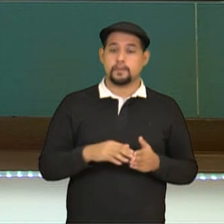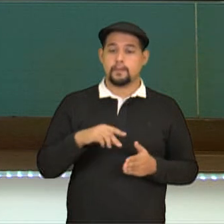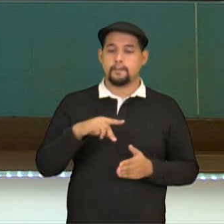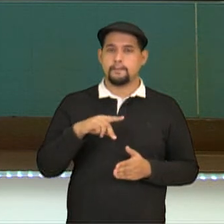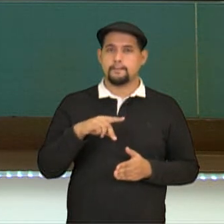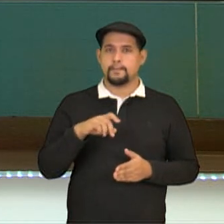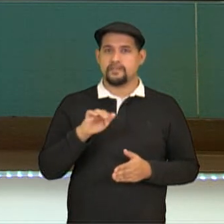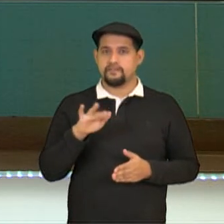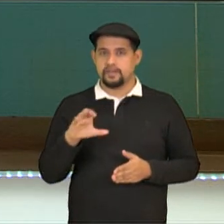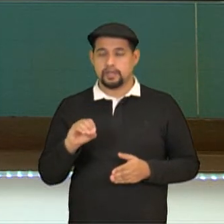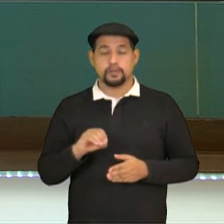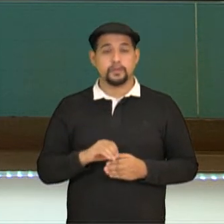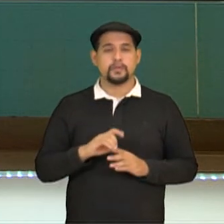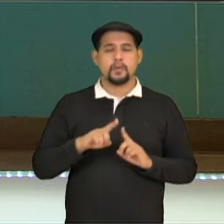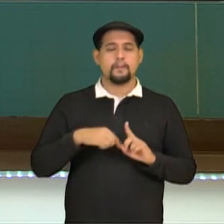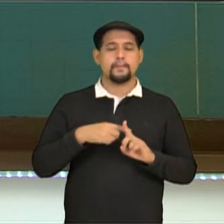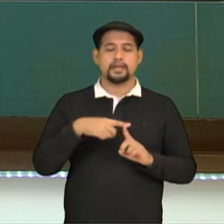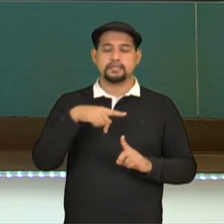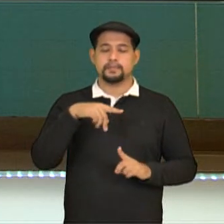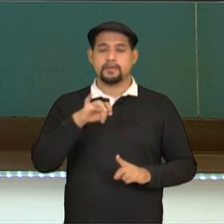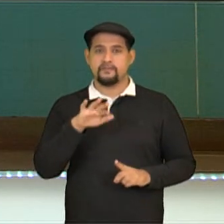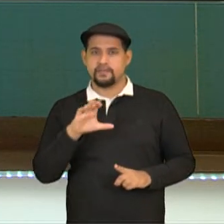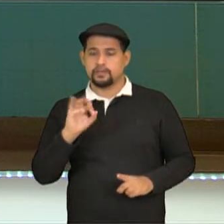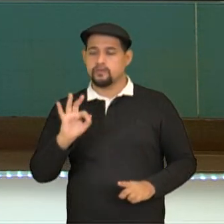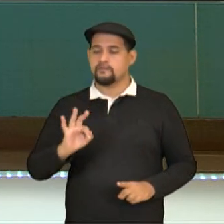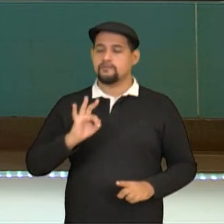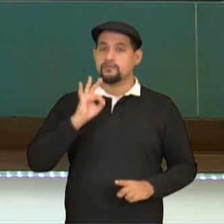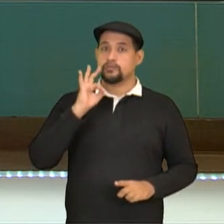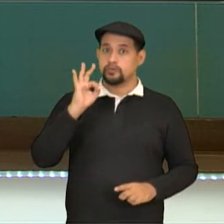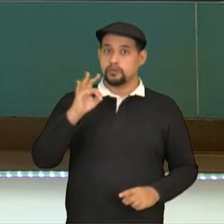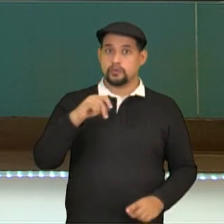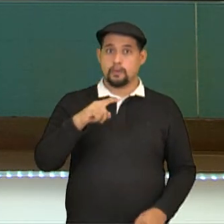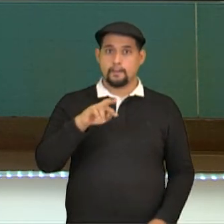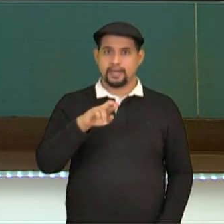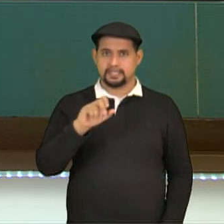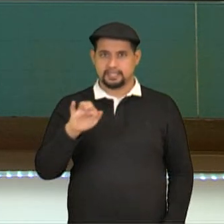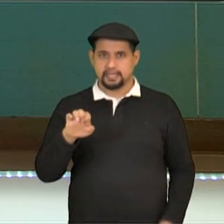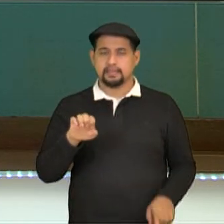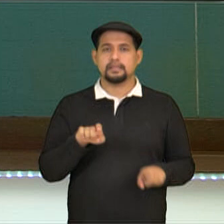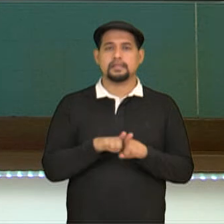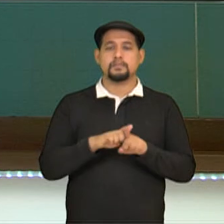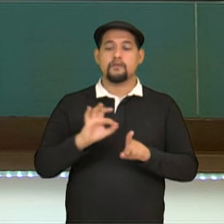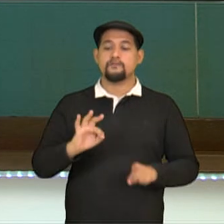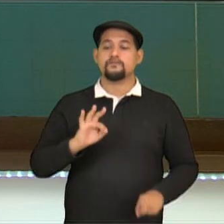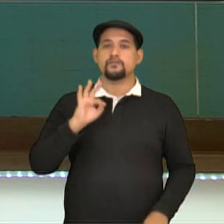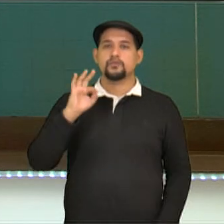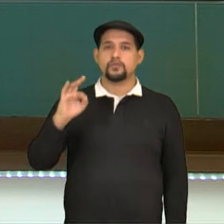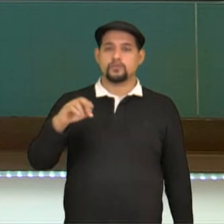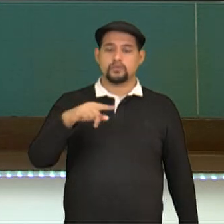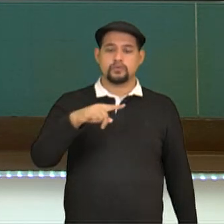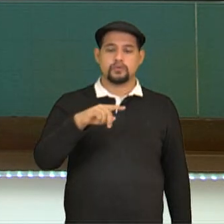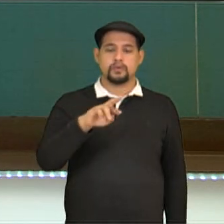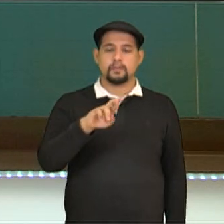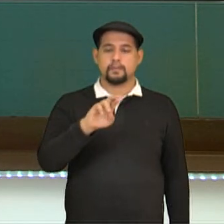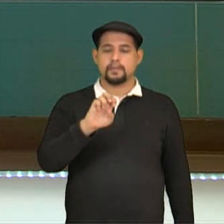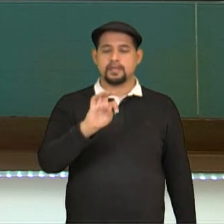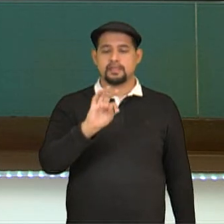o pretérito mais que perfeito, o futuro do presente, o futuro do pretérito, né? Então, vocês têm ali...